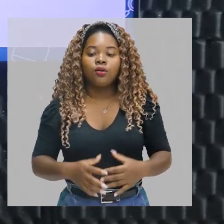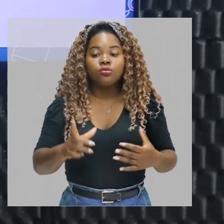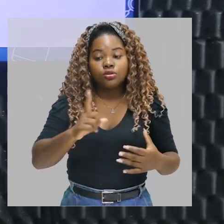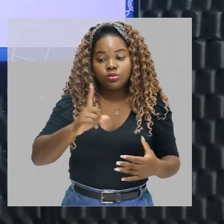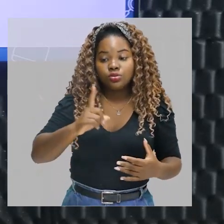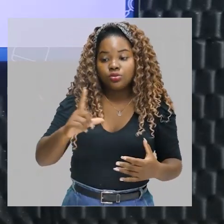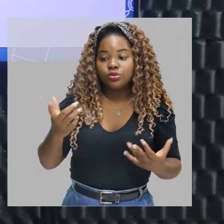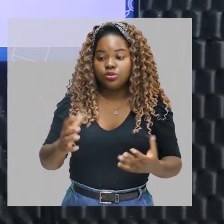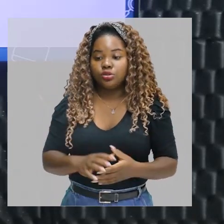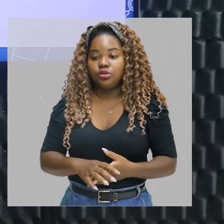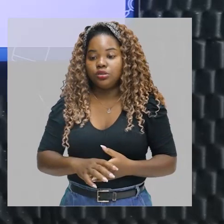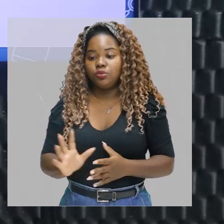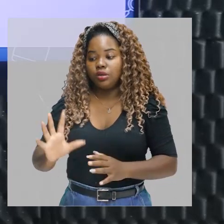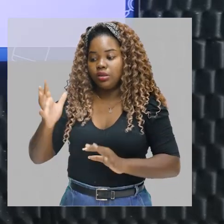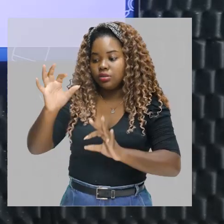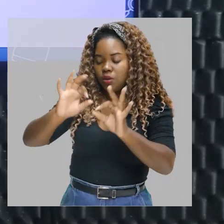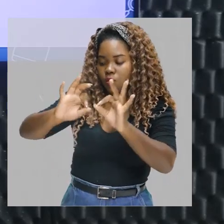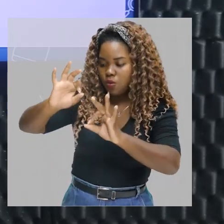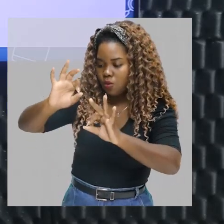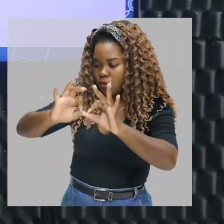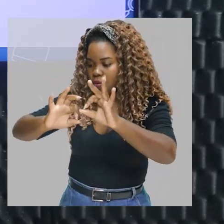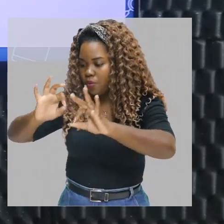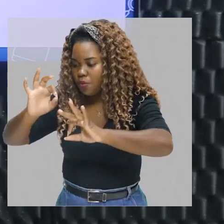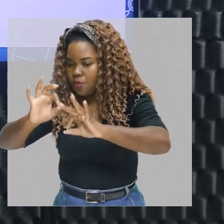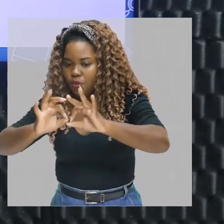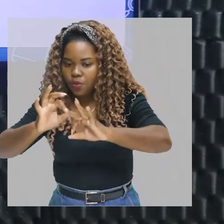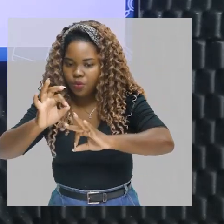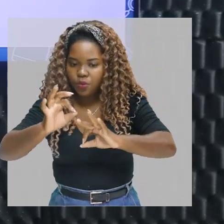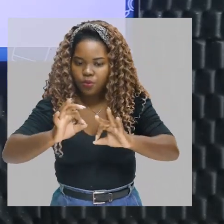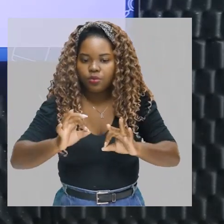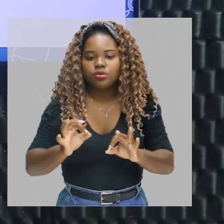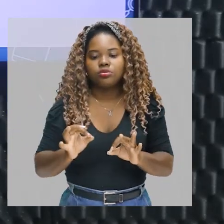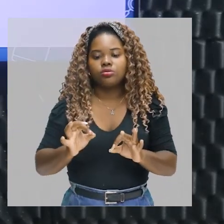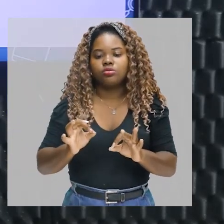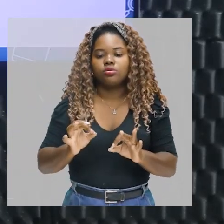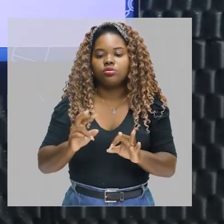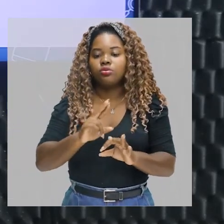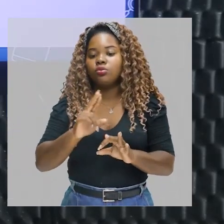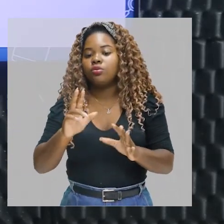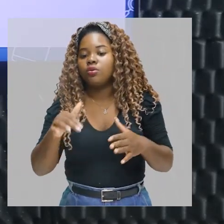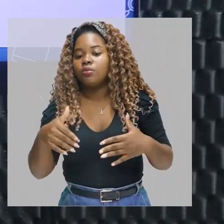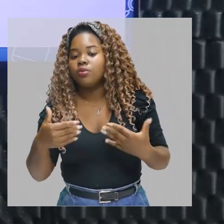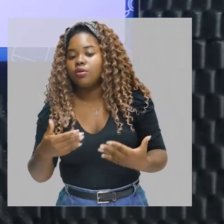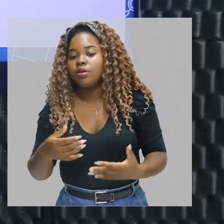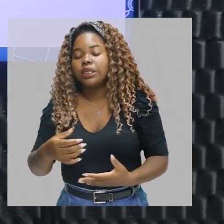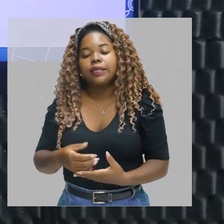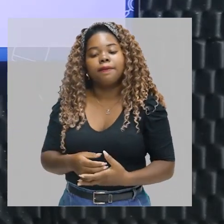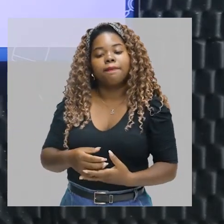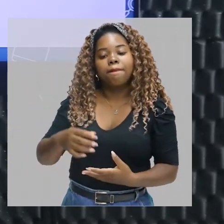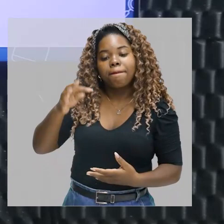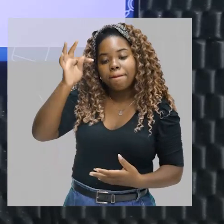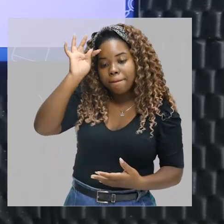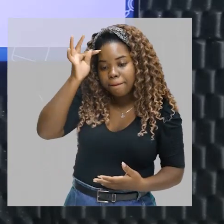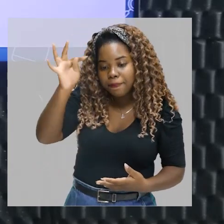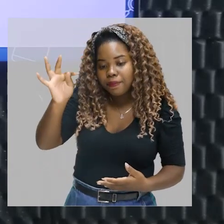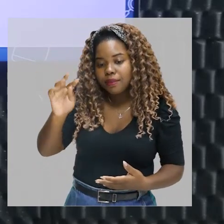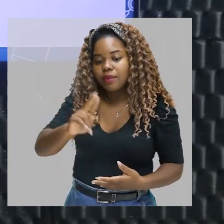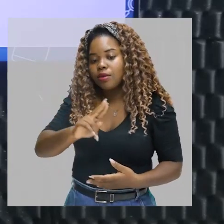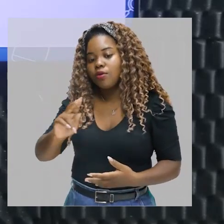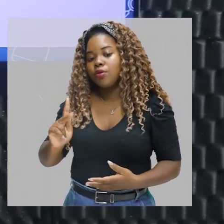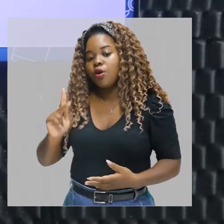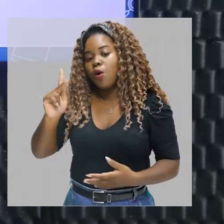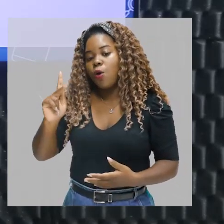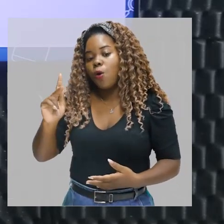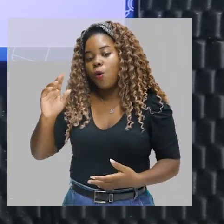organizado, certo? Então, esse algo organizado nós chamávamos, né, eles chamavam, quer dizer, de cosmos. Tá